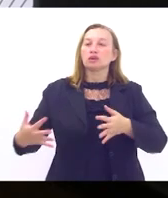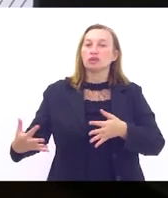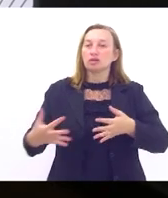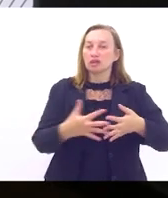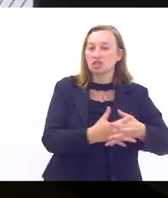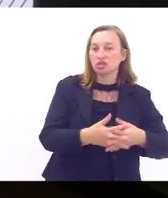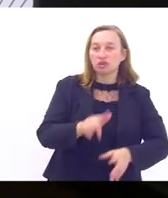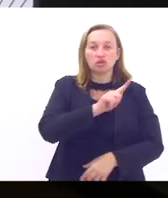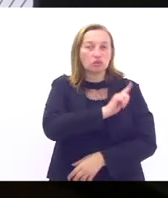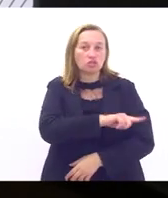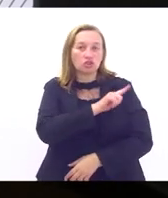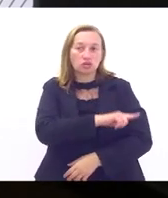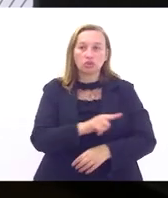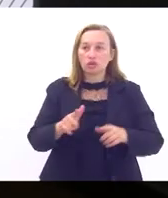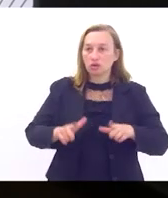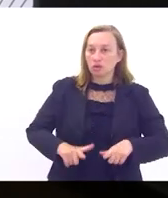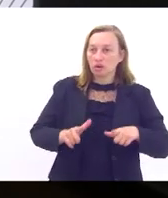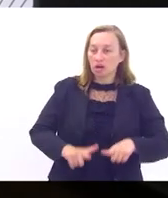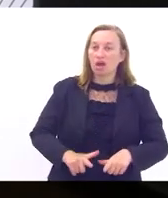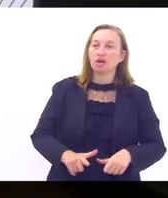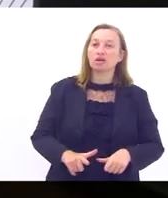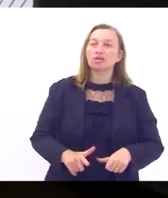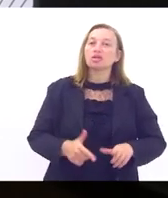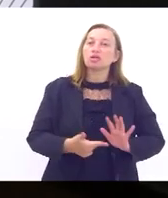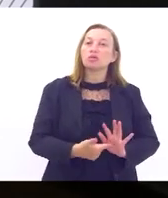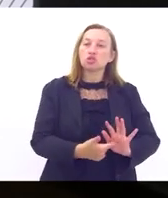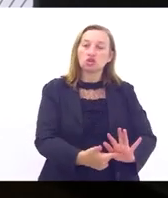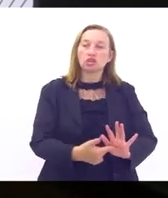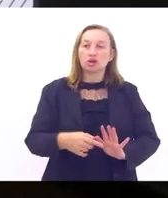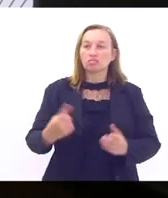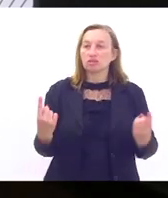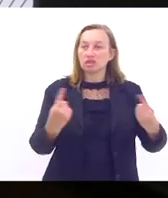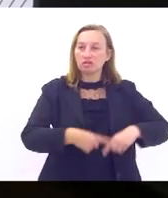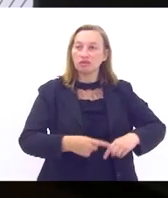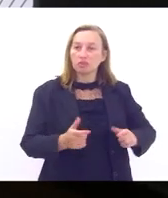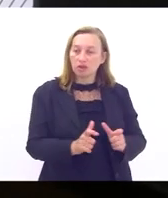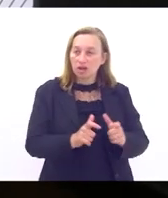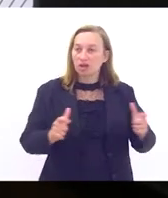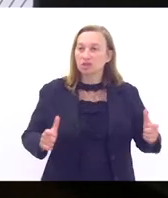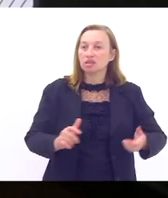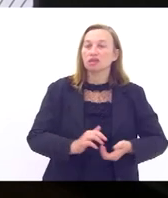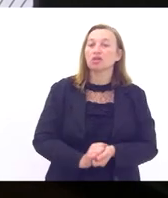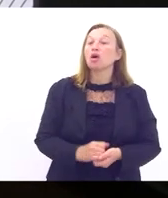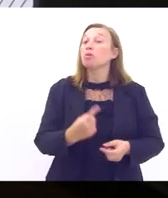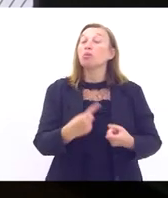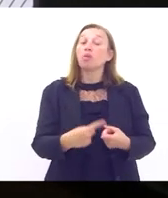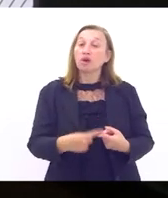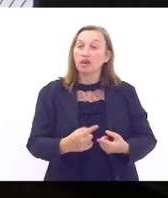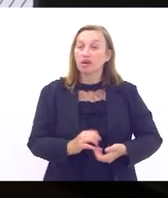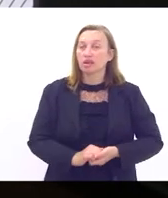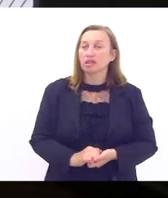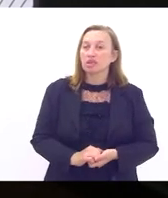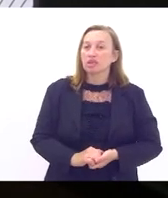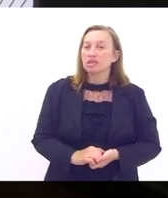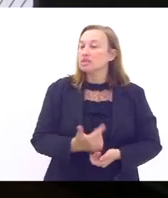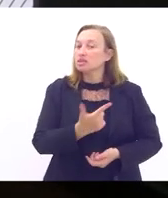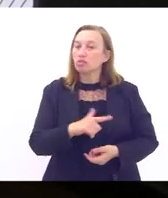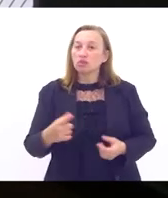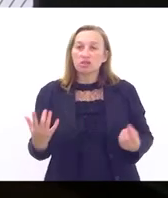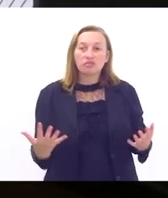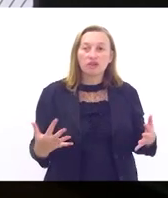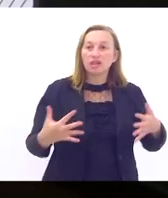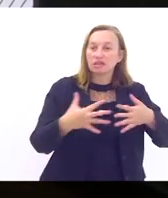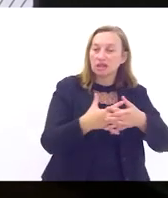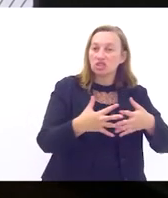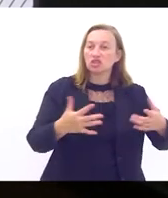dos gestores locais tem sido colocado como um enorme desafio, né? Porque sem esse engajamento a